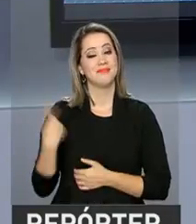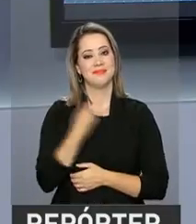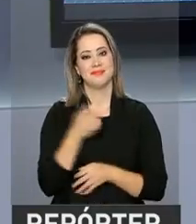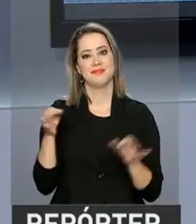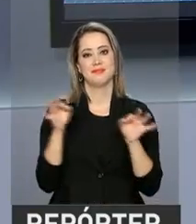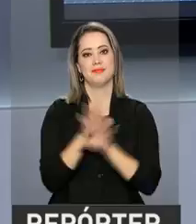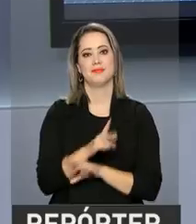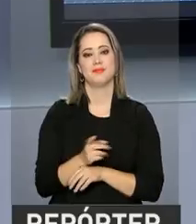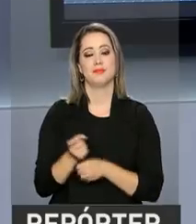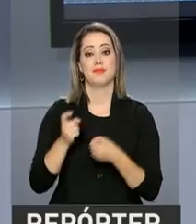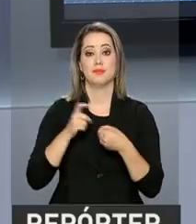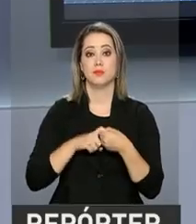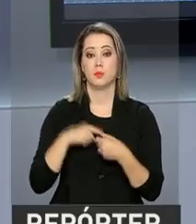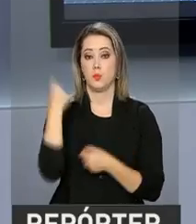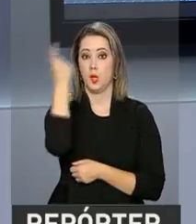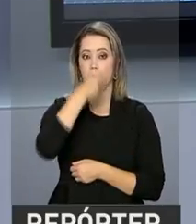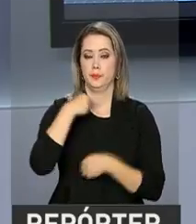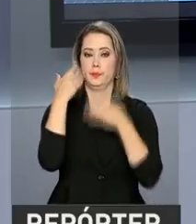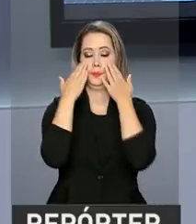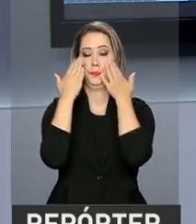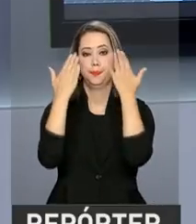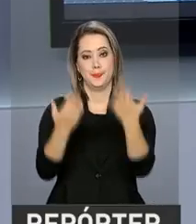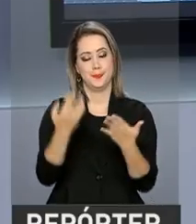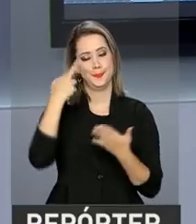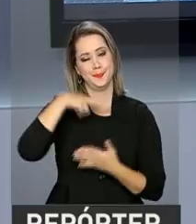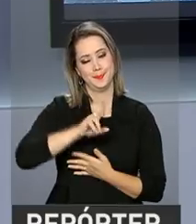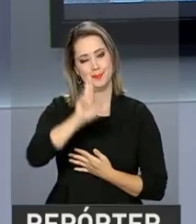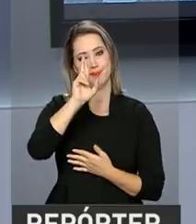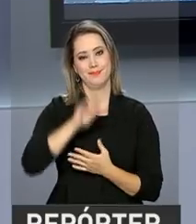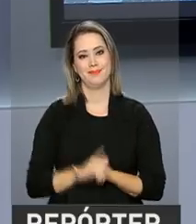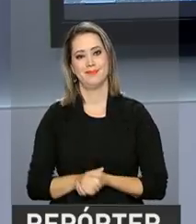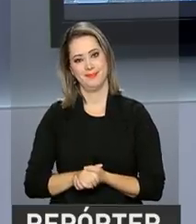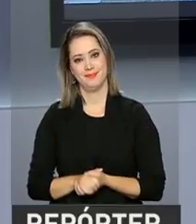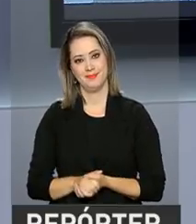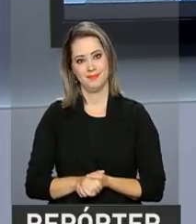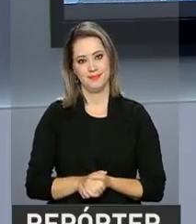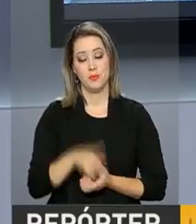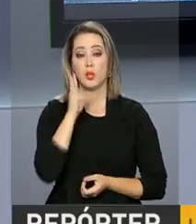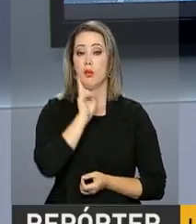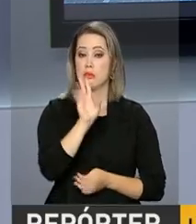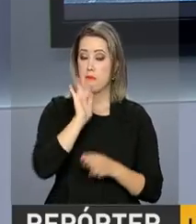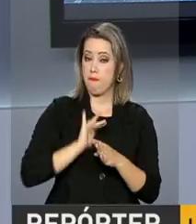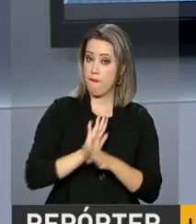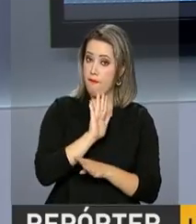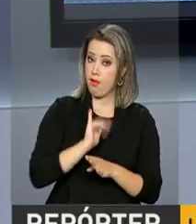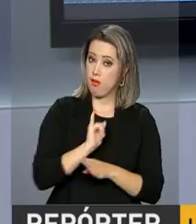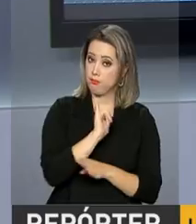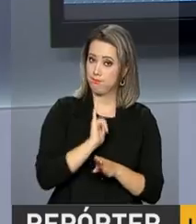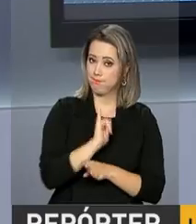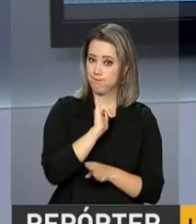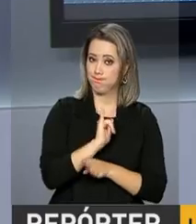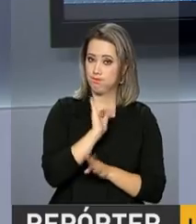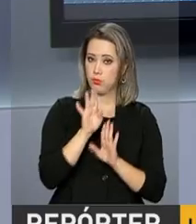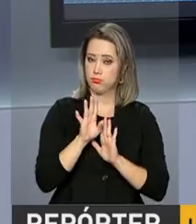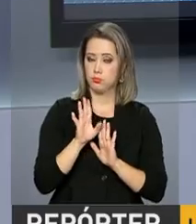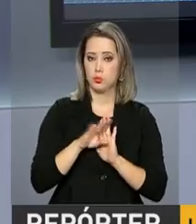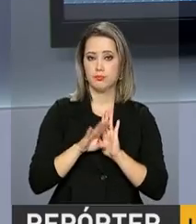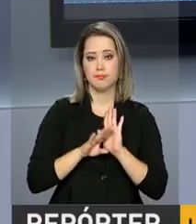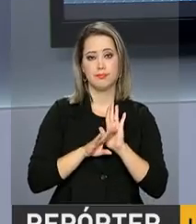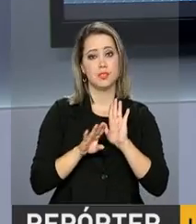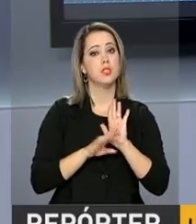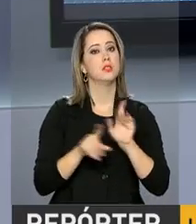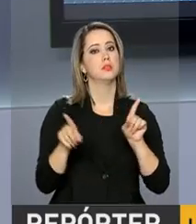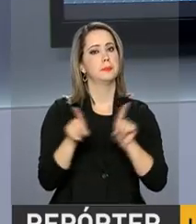ficamos por aqui e voltaremos em uma hora na próxima edição do repórter nbr você pode rever as reportagens no youtube